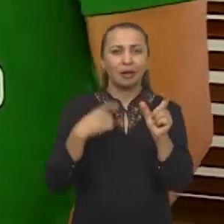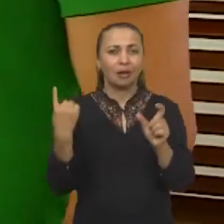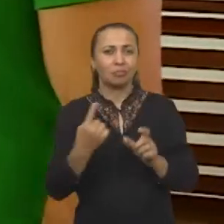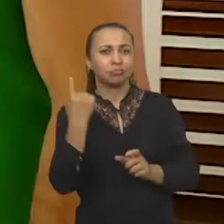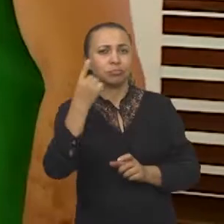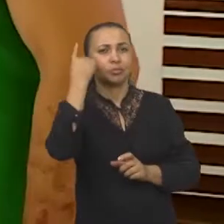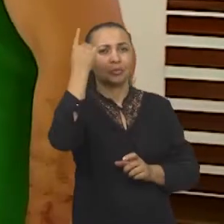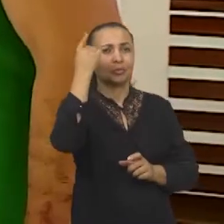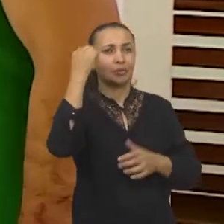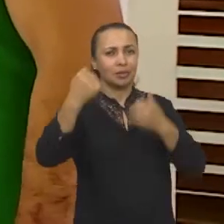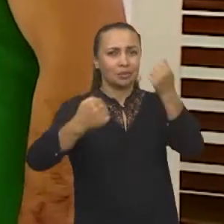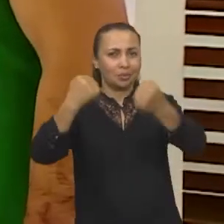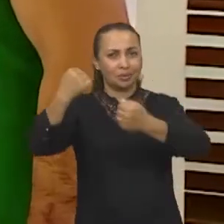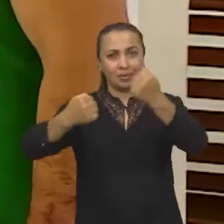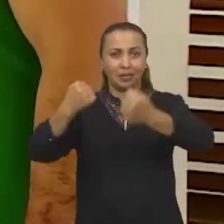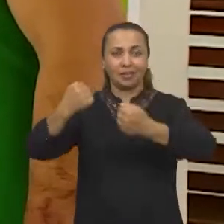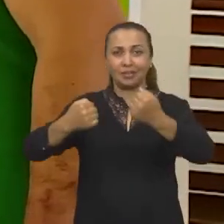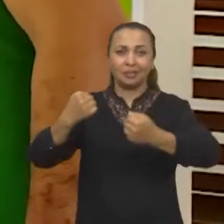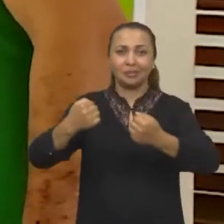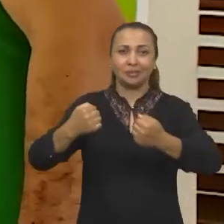mecânica, como por exemplo a altura